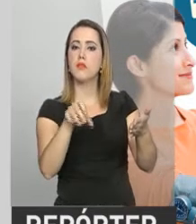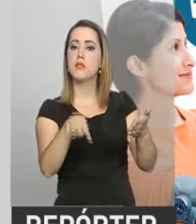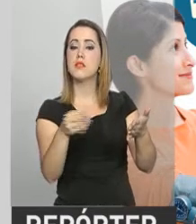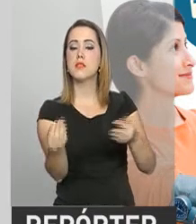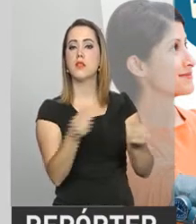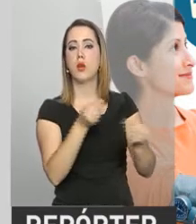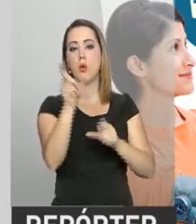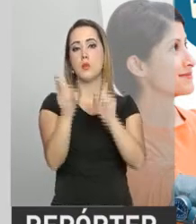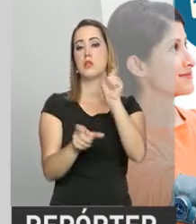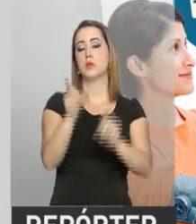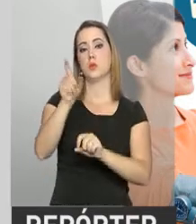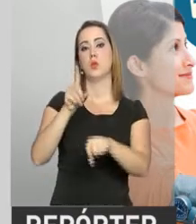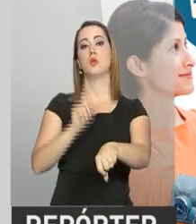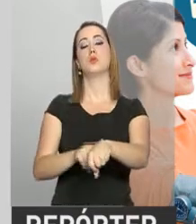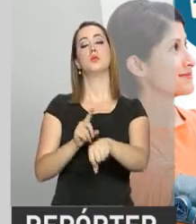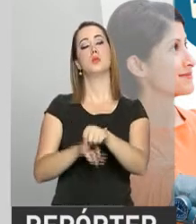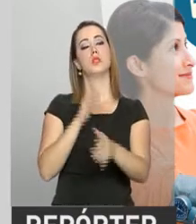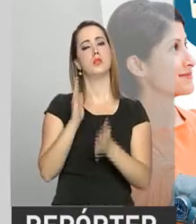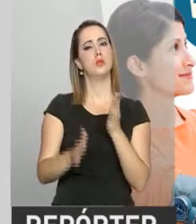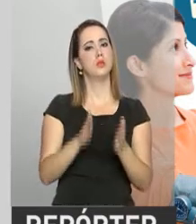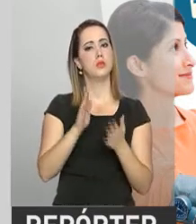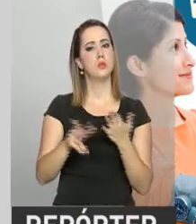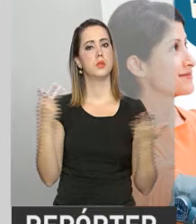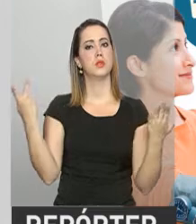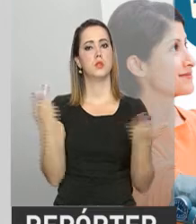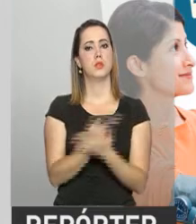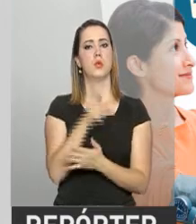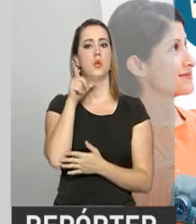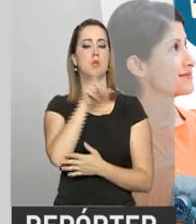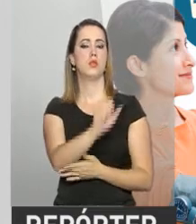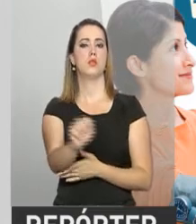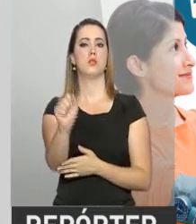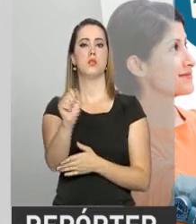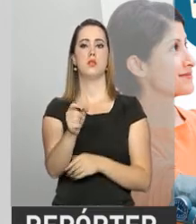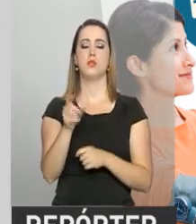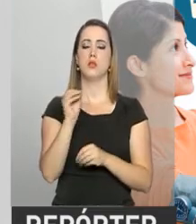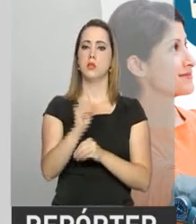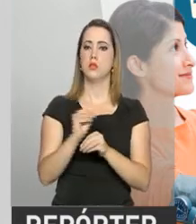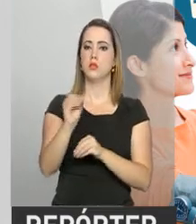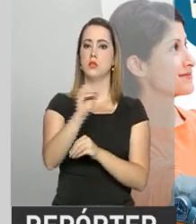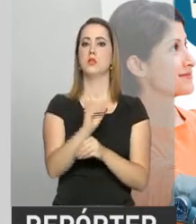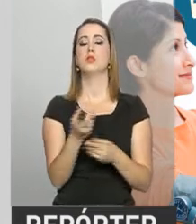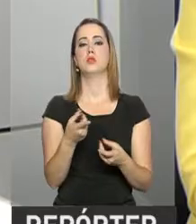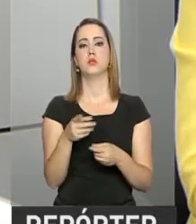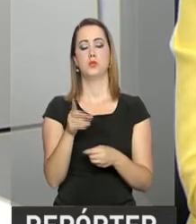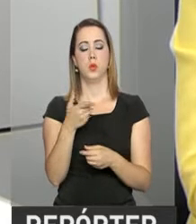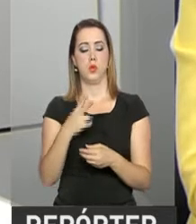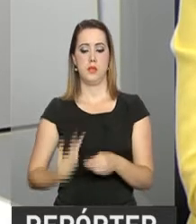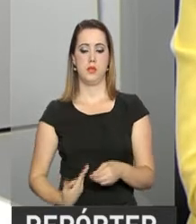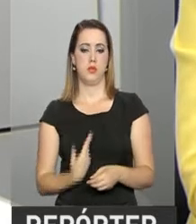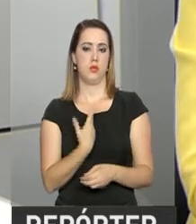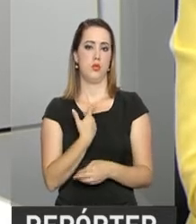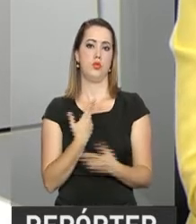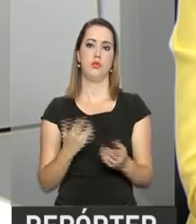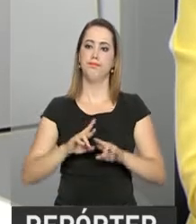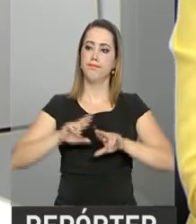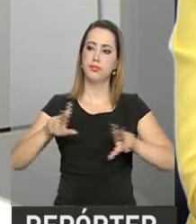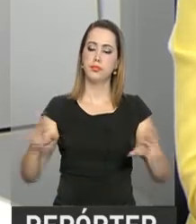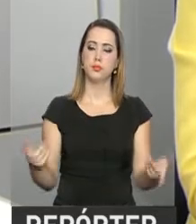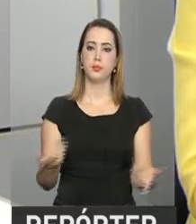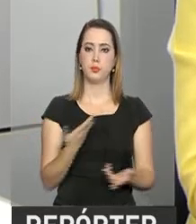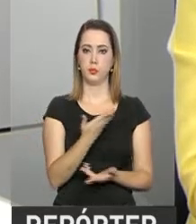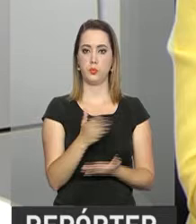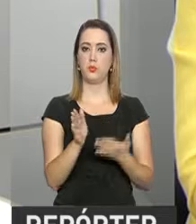de saúde sobre o período máximo para a realização de consultas, exames e cirurgias. Essa cartilha,